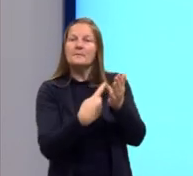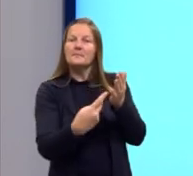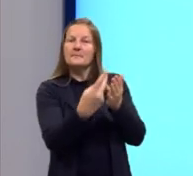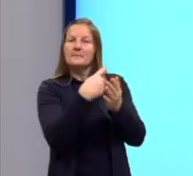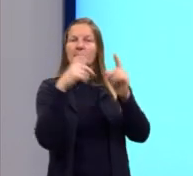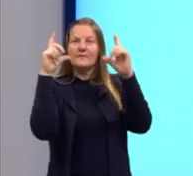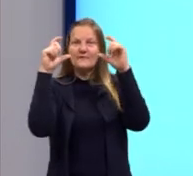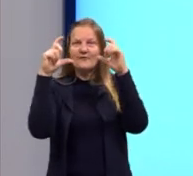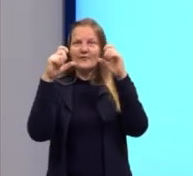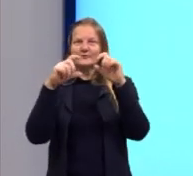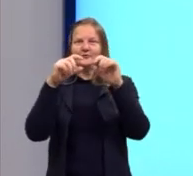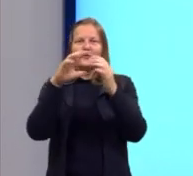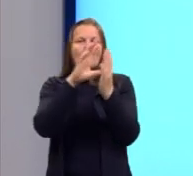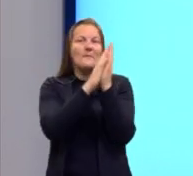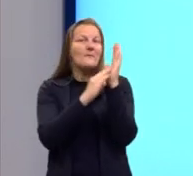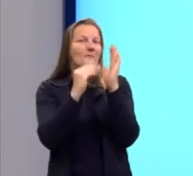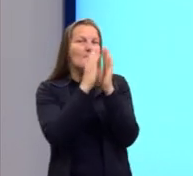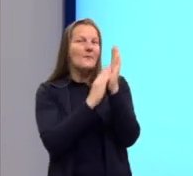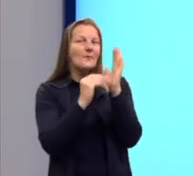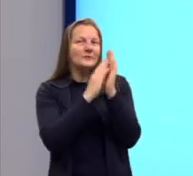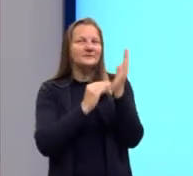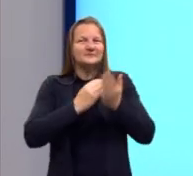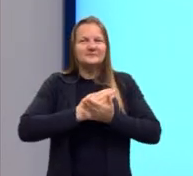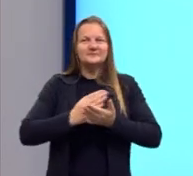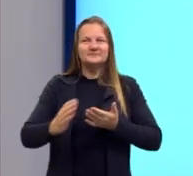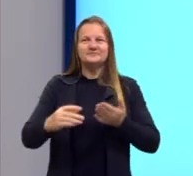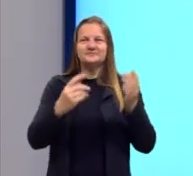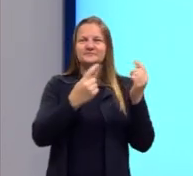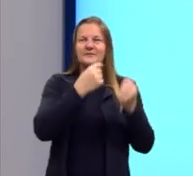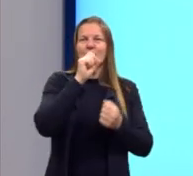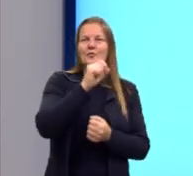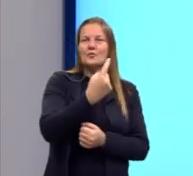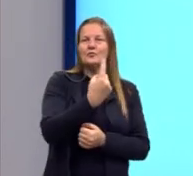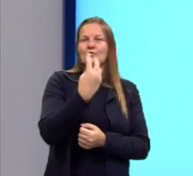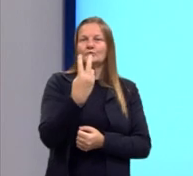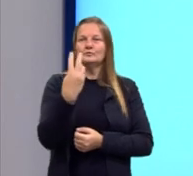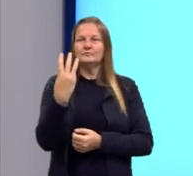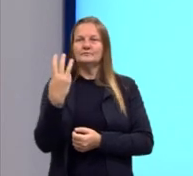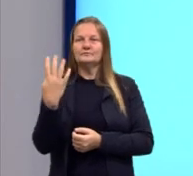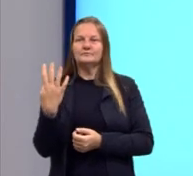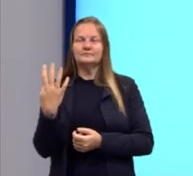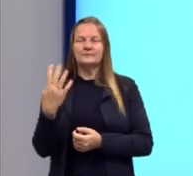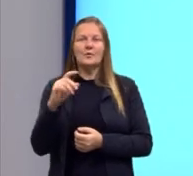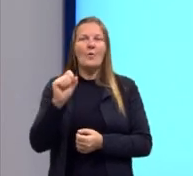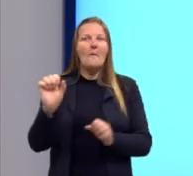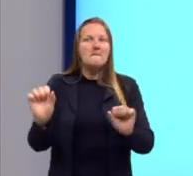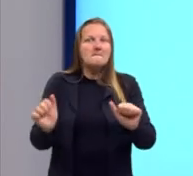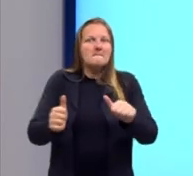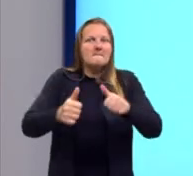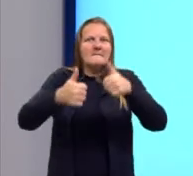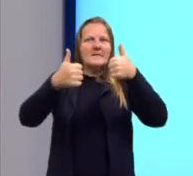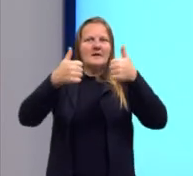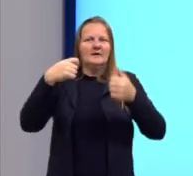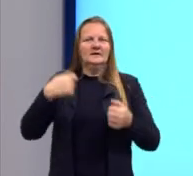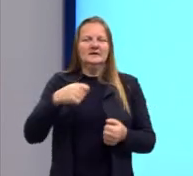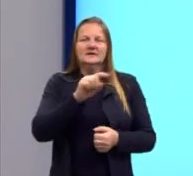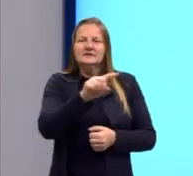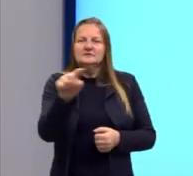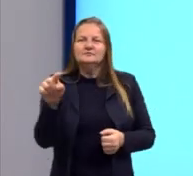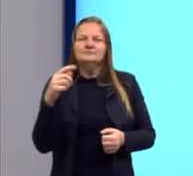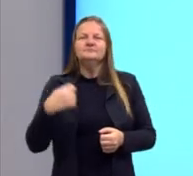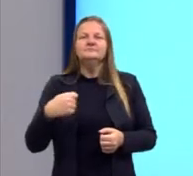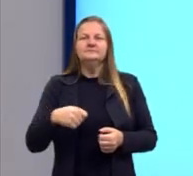modelos para gente ver de início e depois a gente vai ver né qual e os modelos aqui é o ideal né porque eu preciso tá